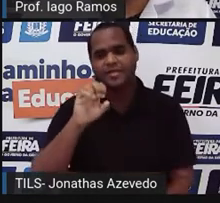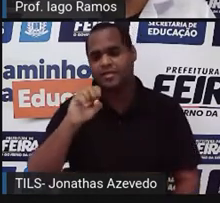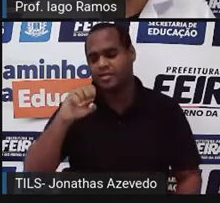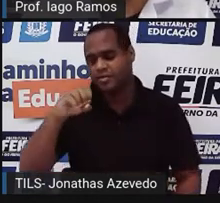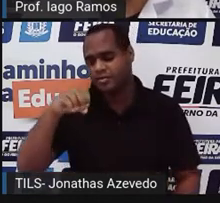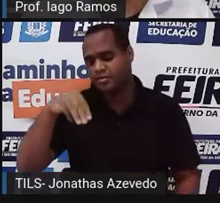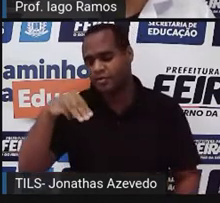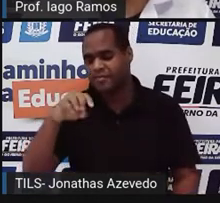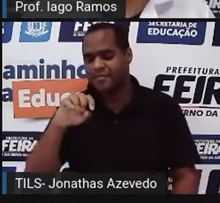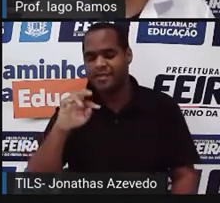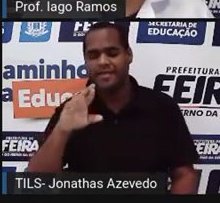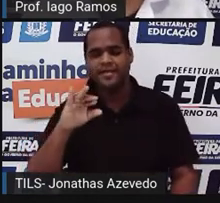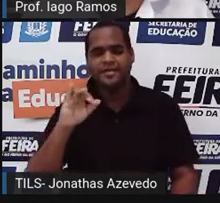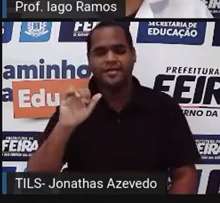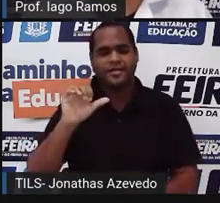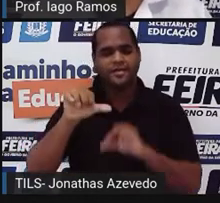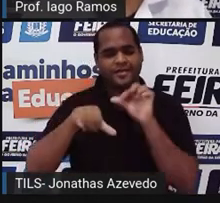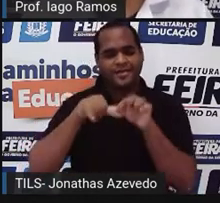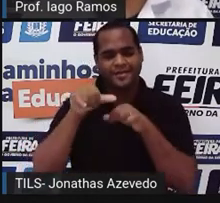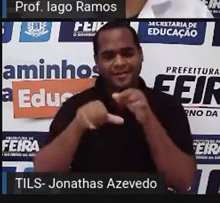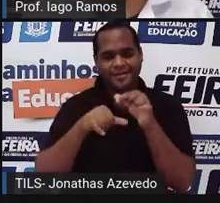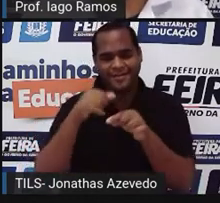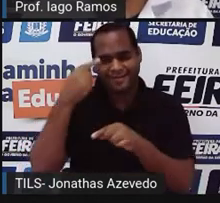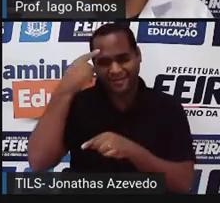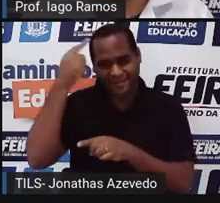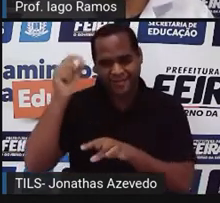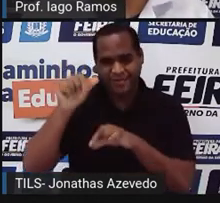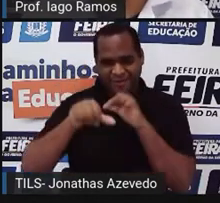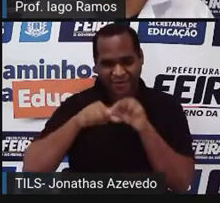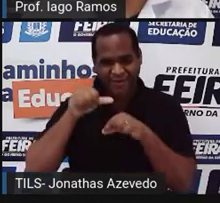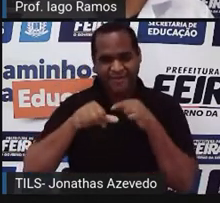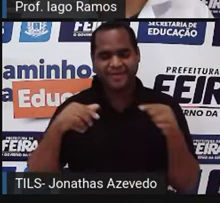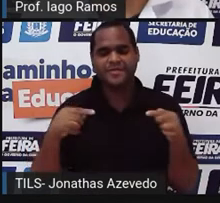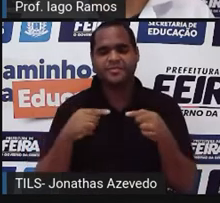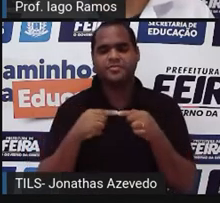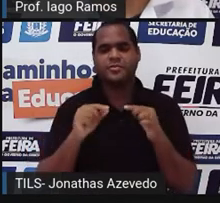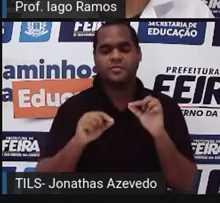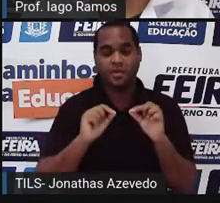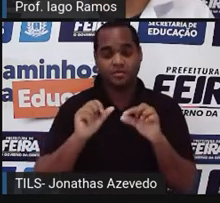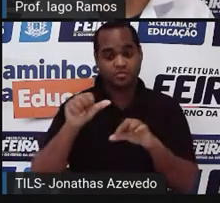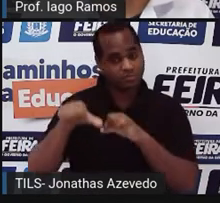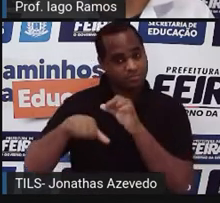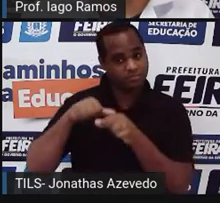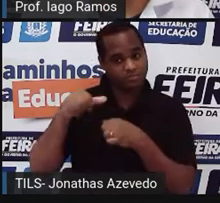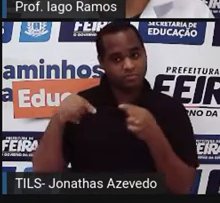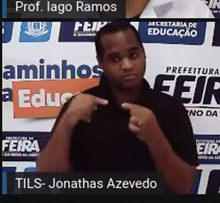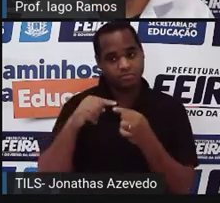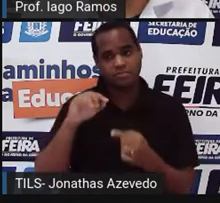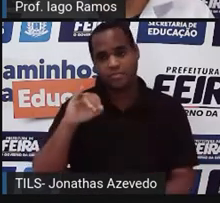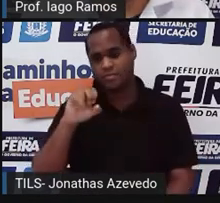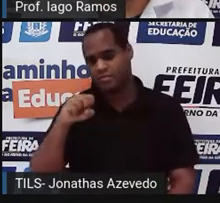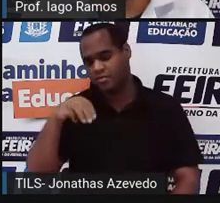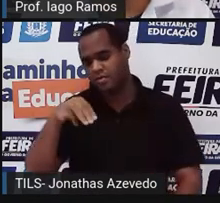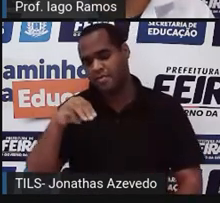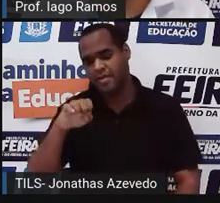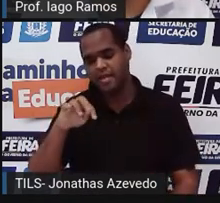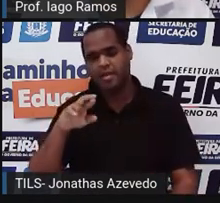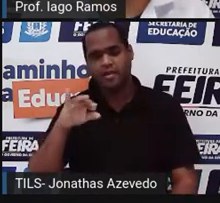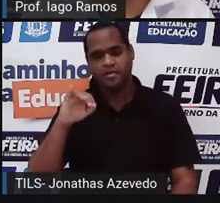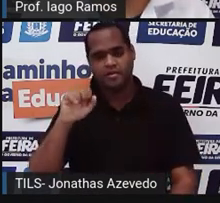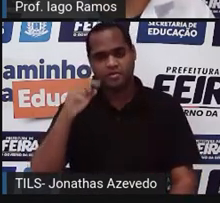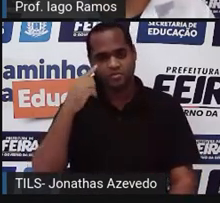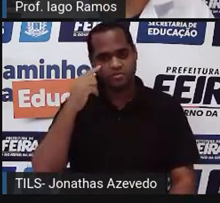isometria, né? Porque essas transformações que nós estamos fazendo são transformações isometricas, tá? E